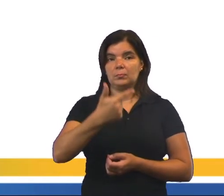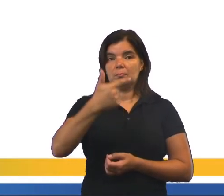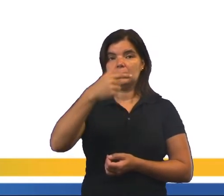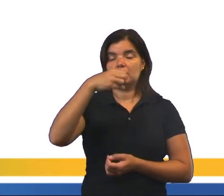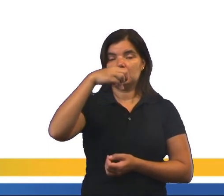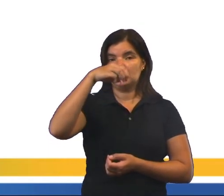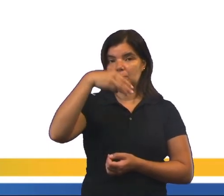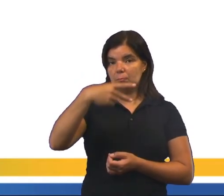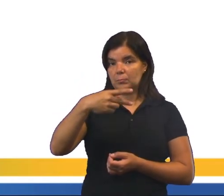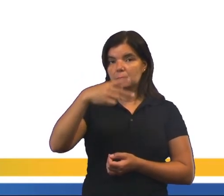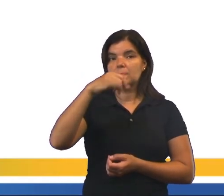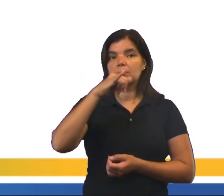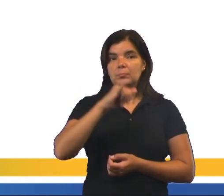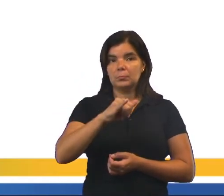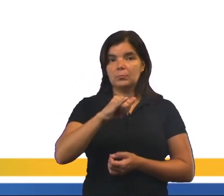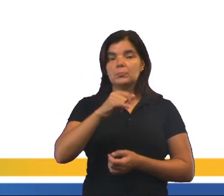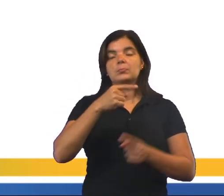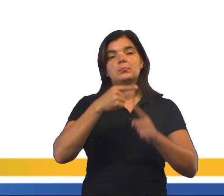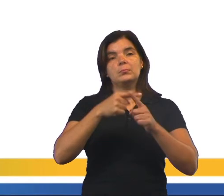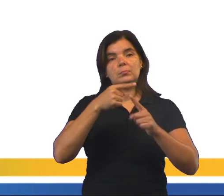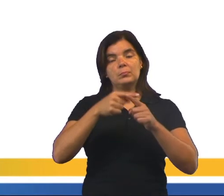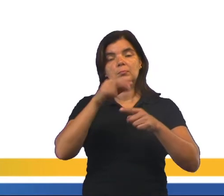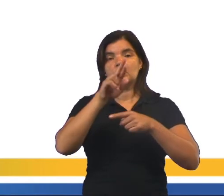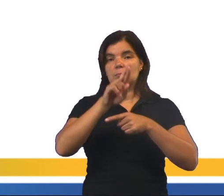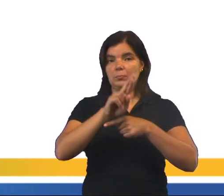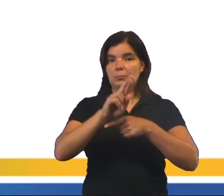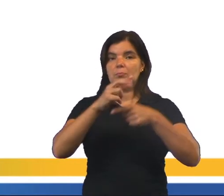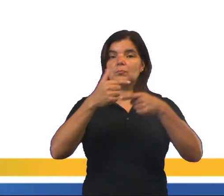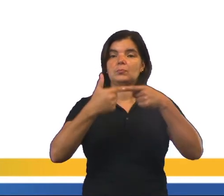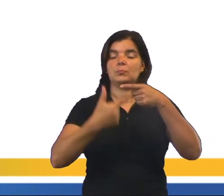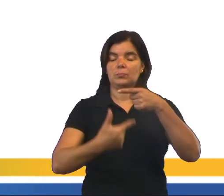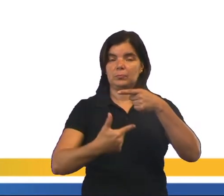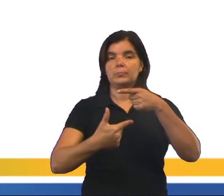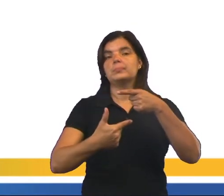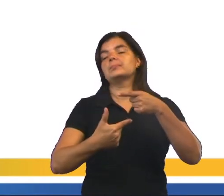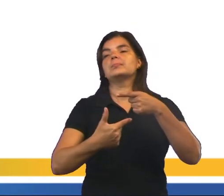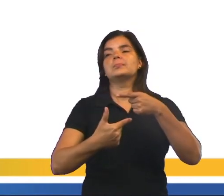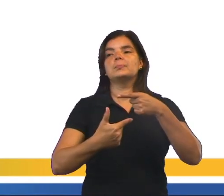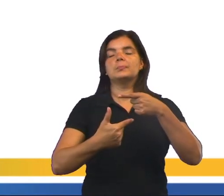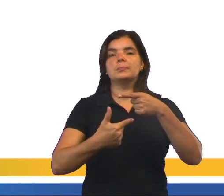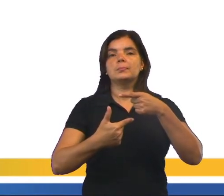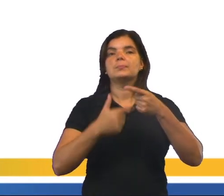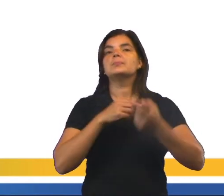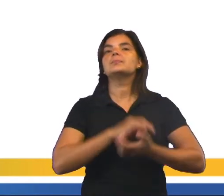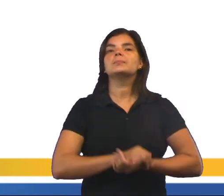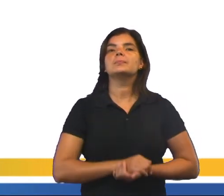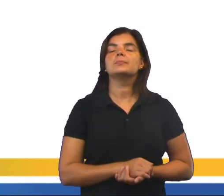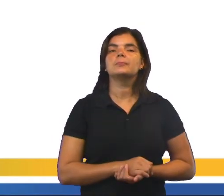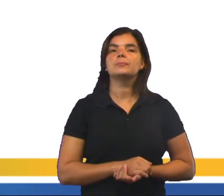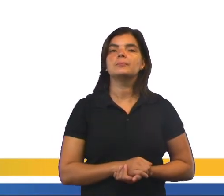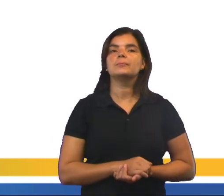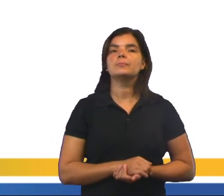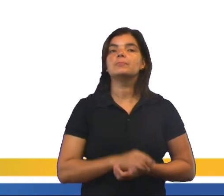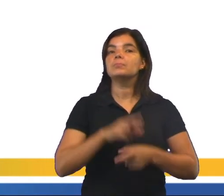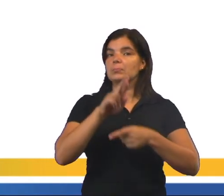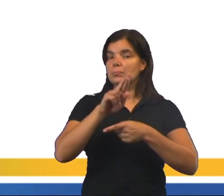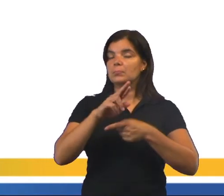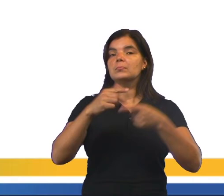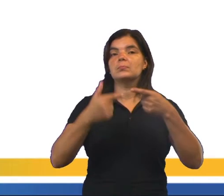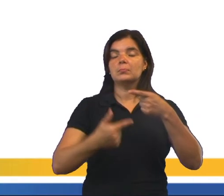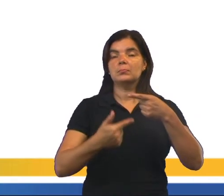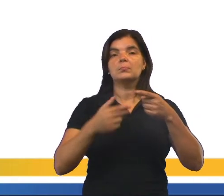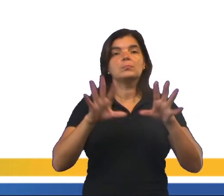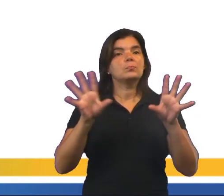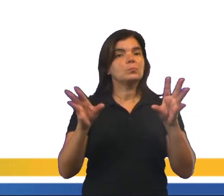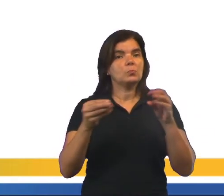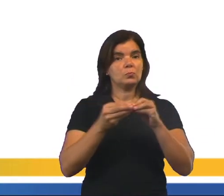vai ser 2 vezes π vezes r, né, ó, vezes R sobre 2, no raio sobre 2. Quando